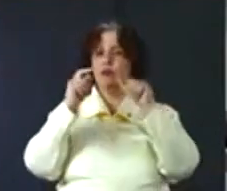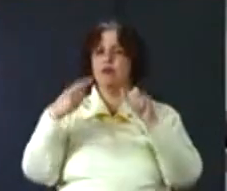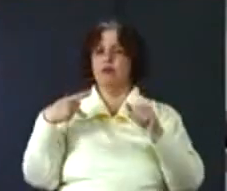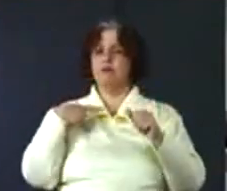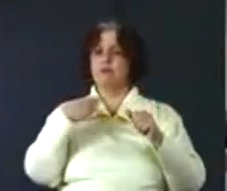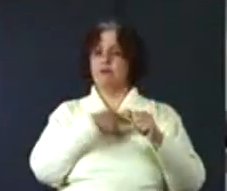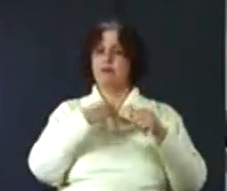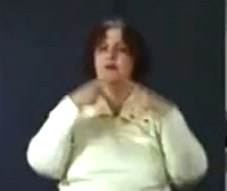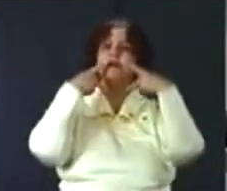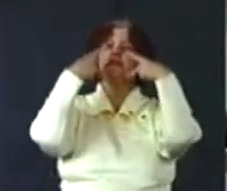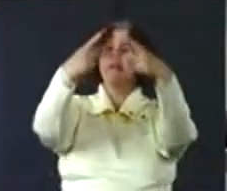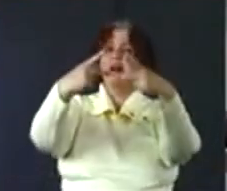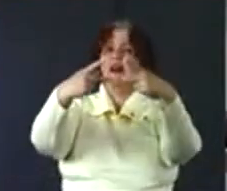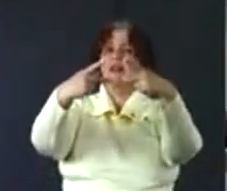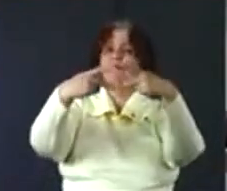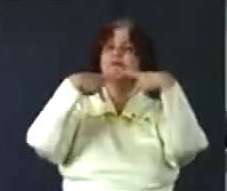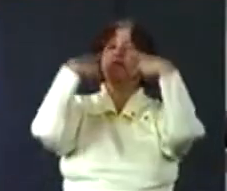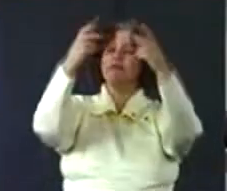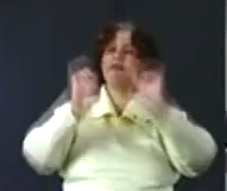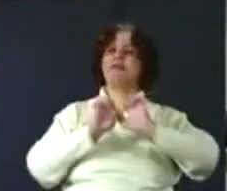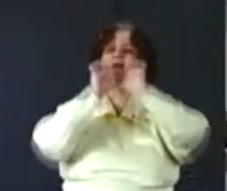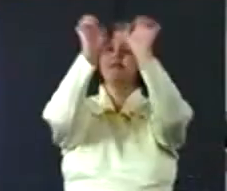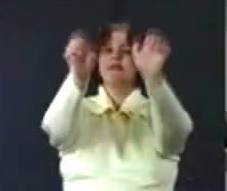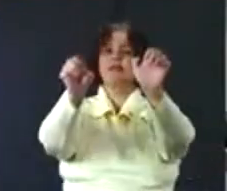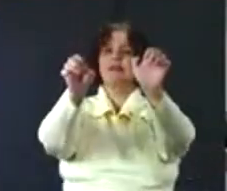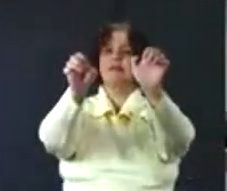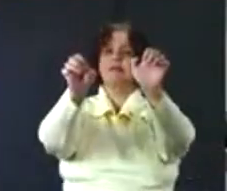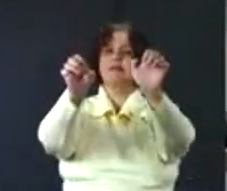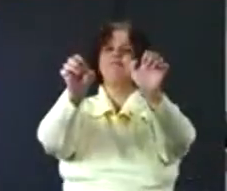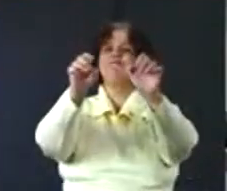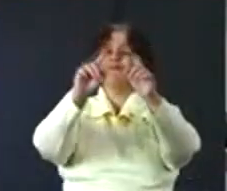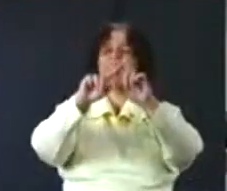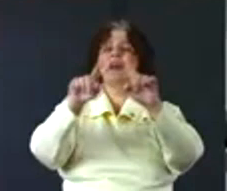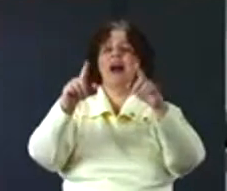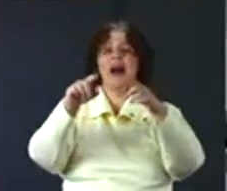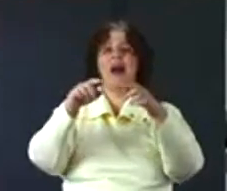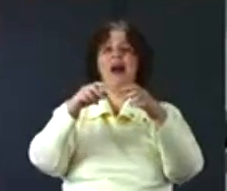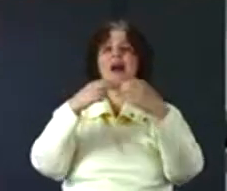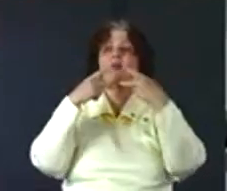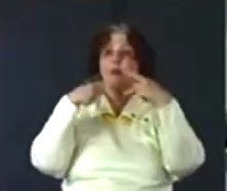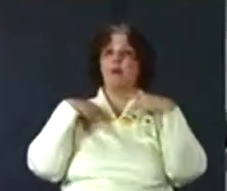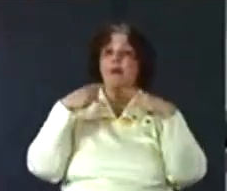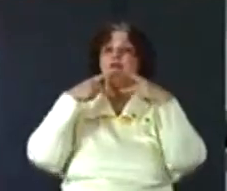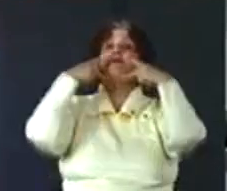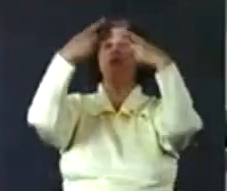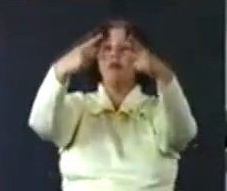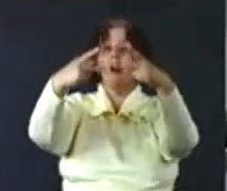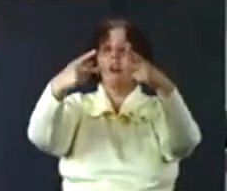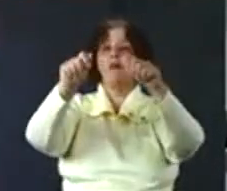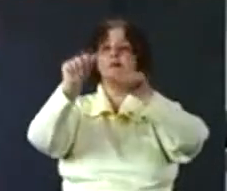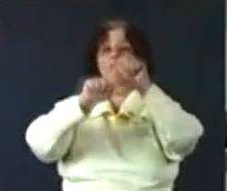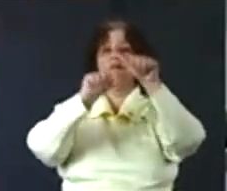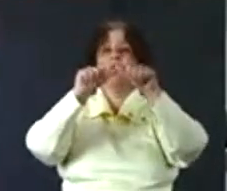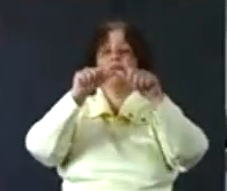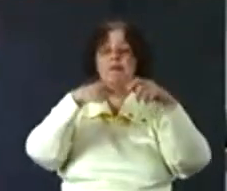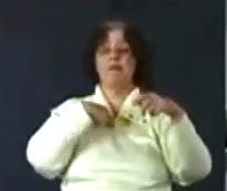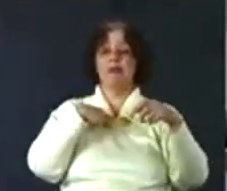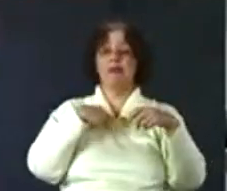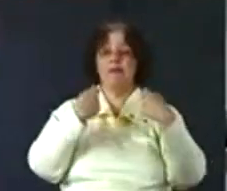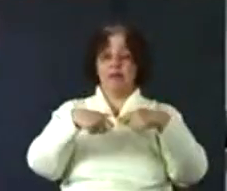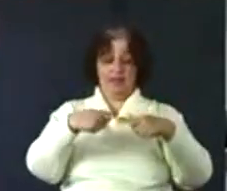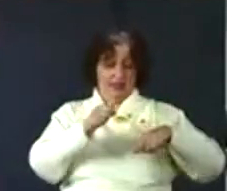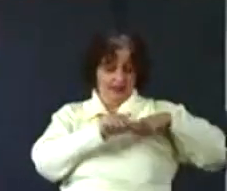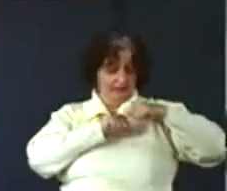essa mensagem primeiro ela tem que falar comigo, ela tem que trabalhar no meu coração, ela tem que trabalhar na minha vida, para que eu possa